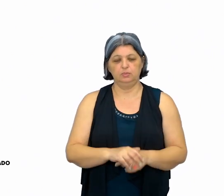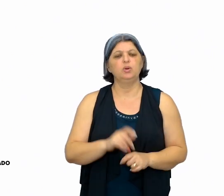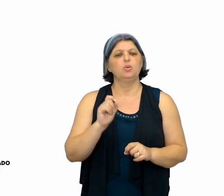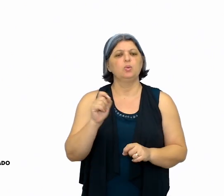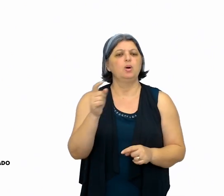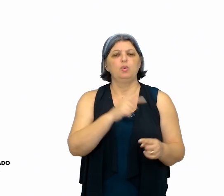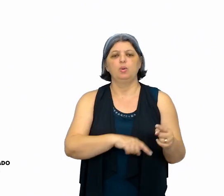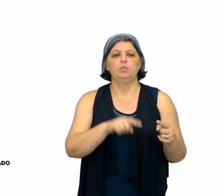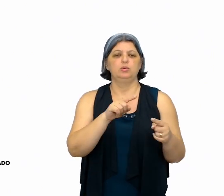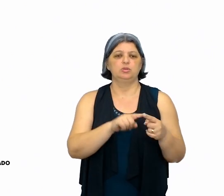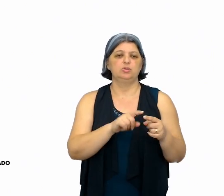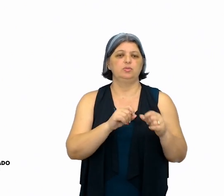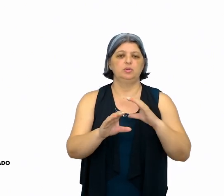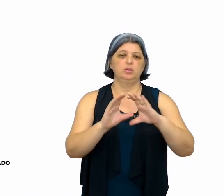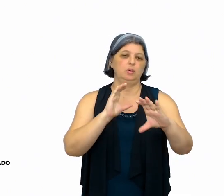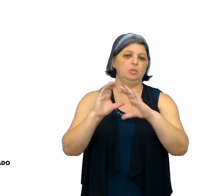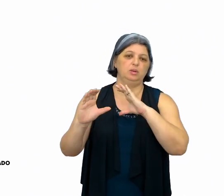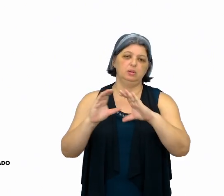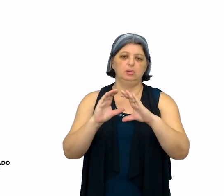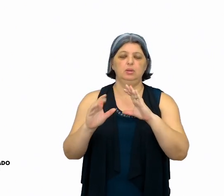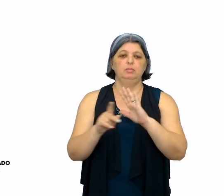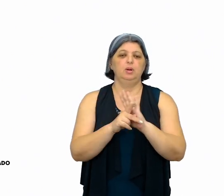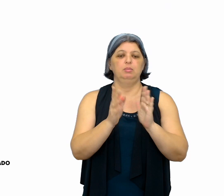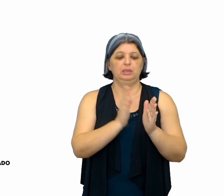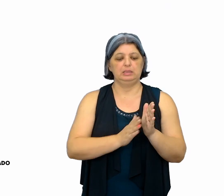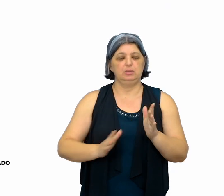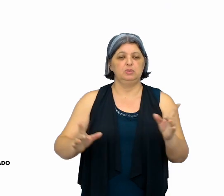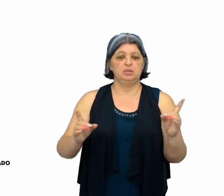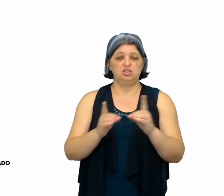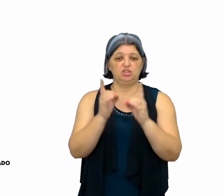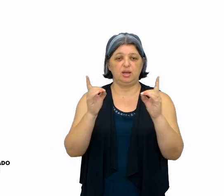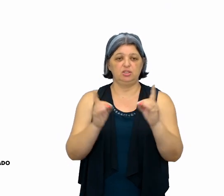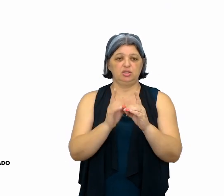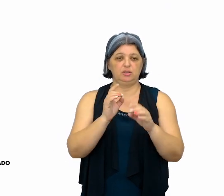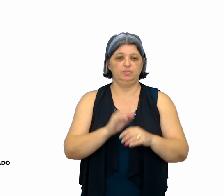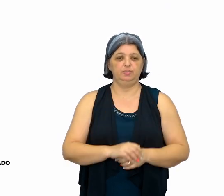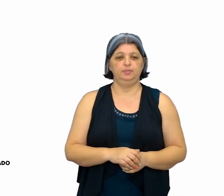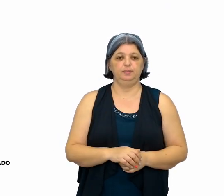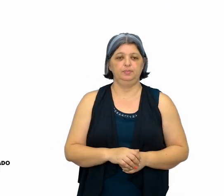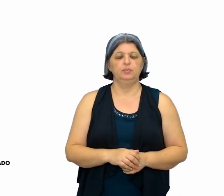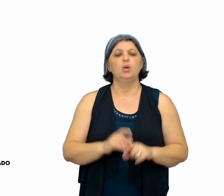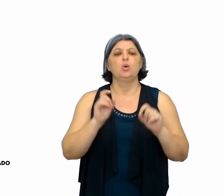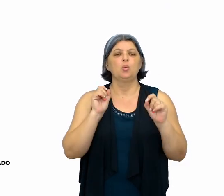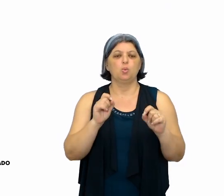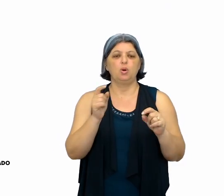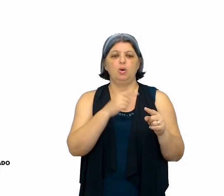o propósito comunicativo dessa sequência didática? E qual o